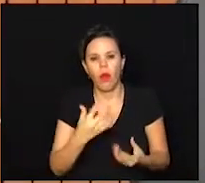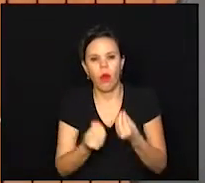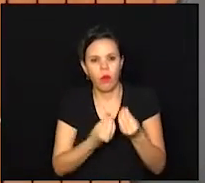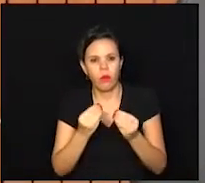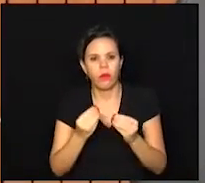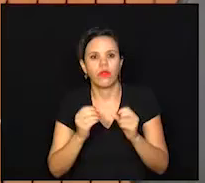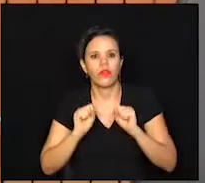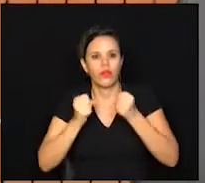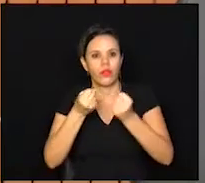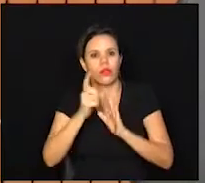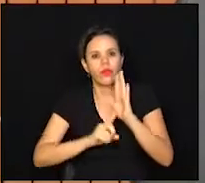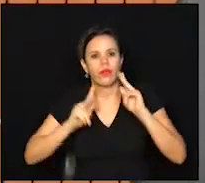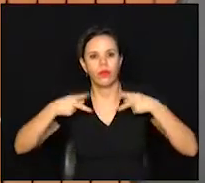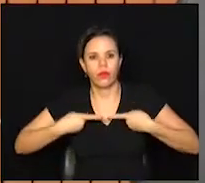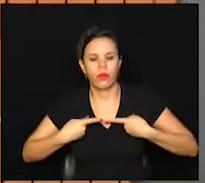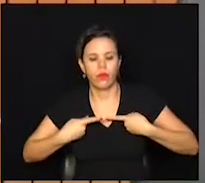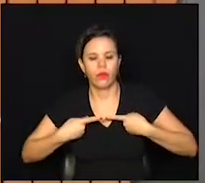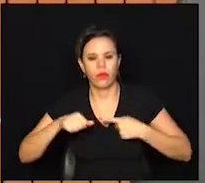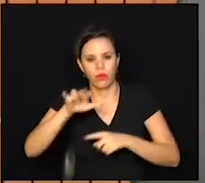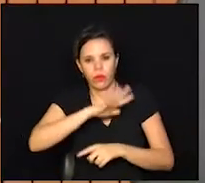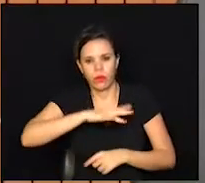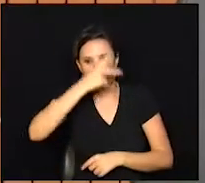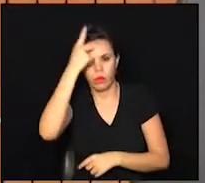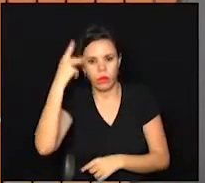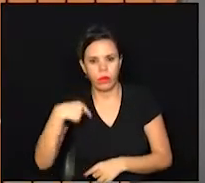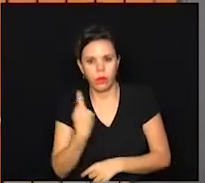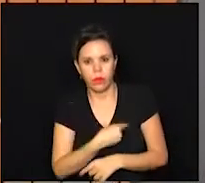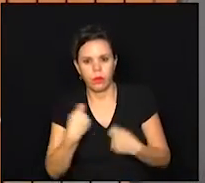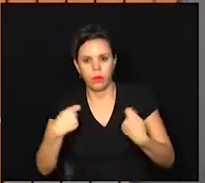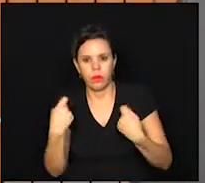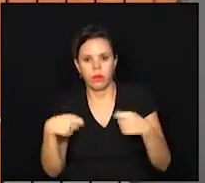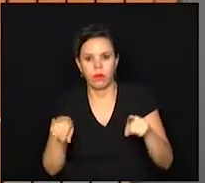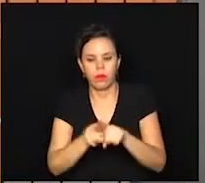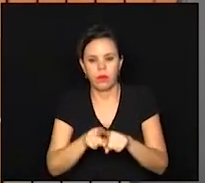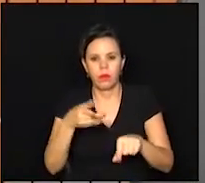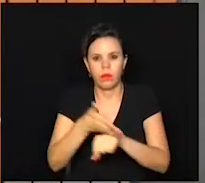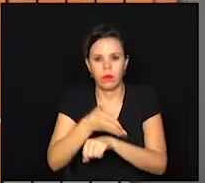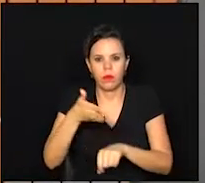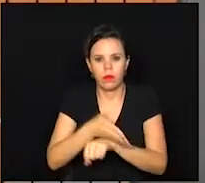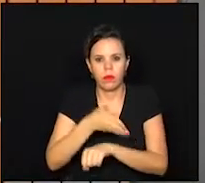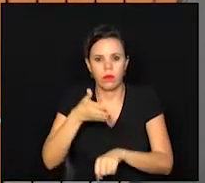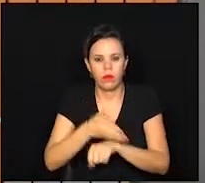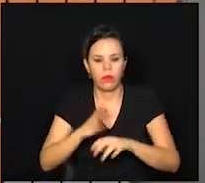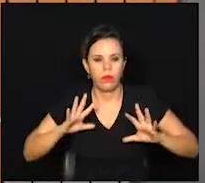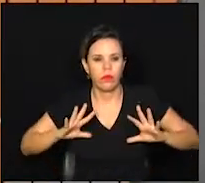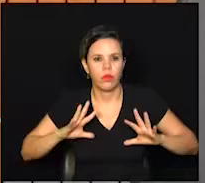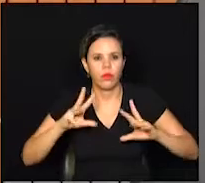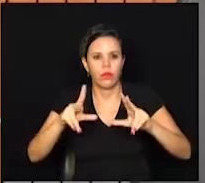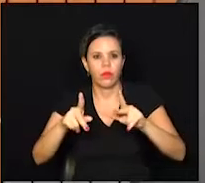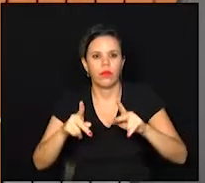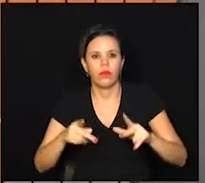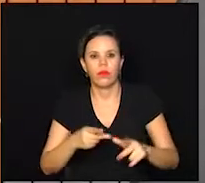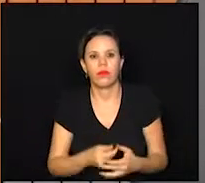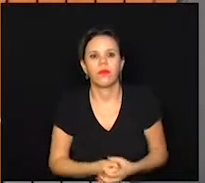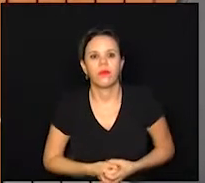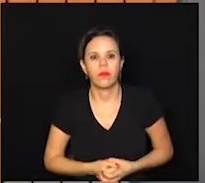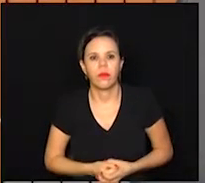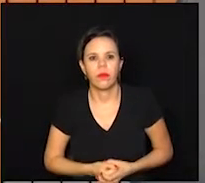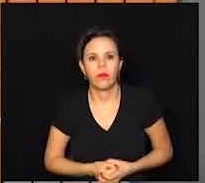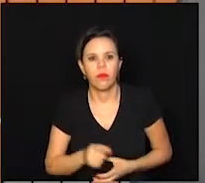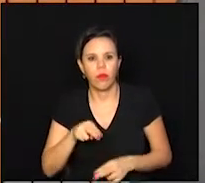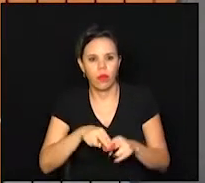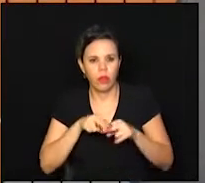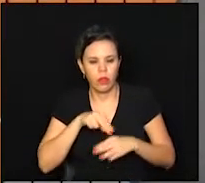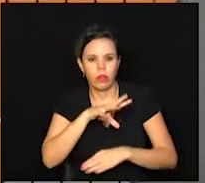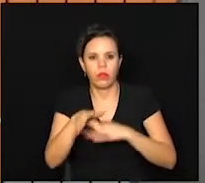direitos humanos sem a participação da sociedade civil, e que a gente precisa ter também a participação de todos, todas e todos. Isso